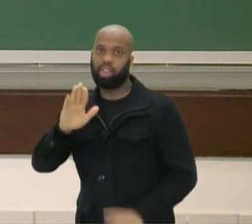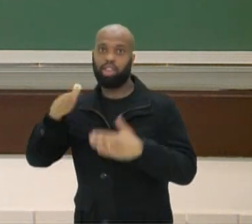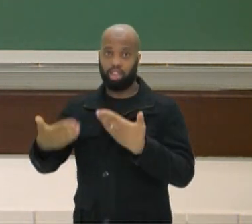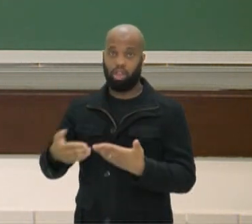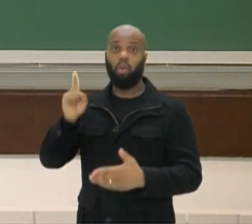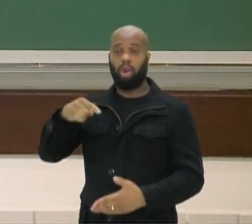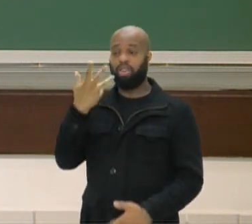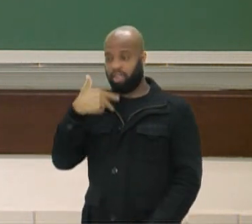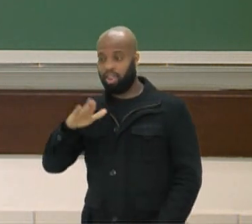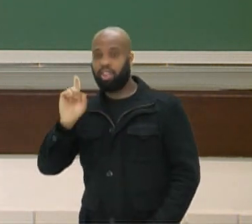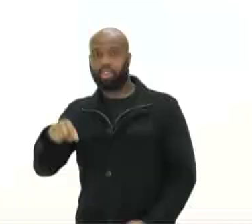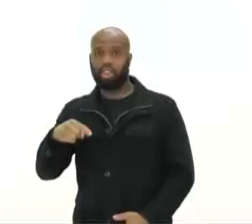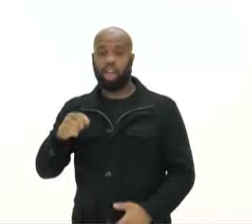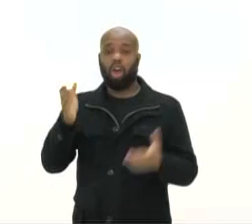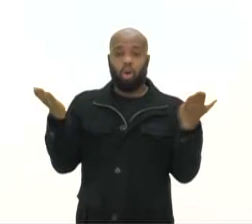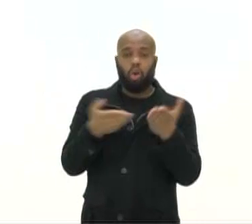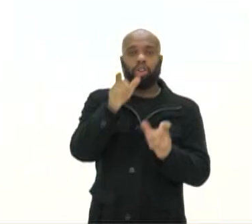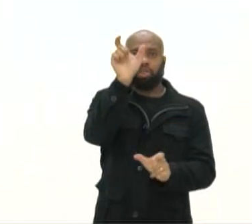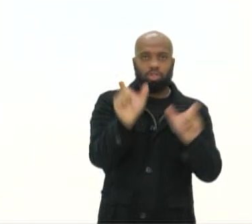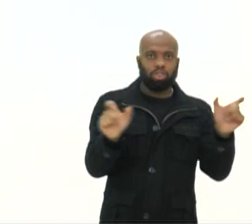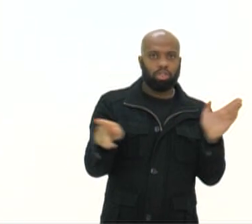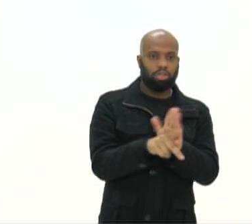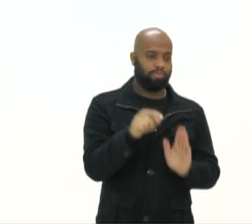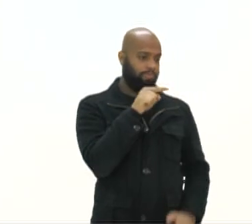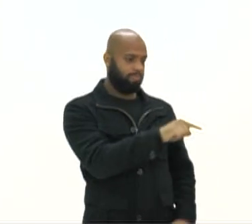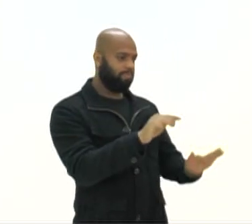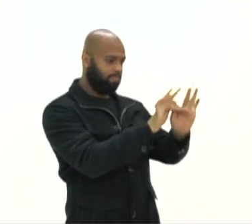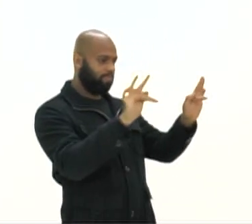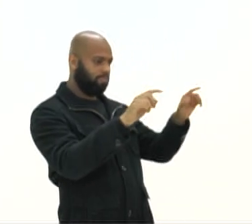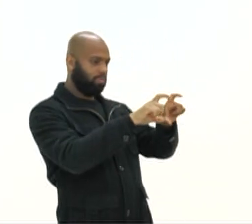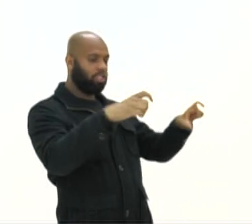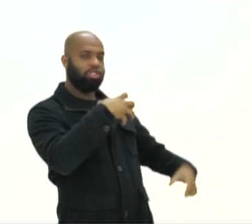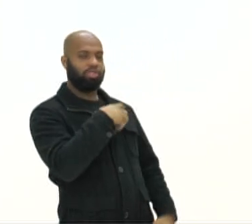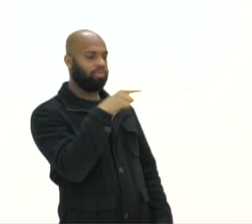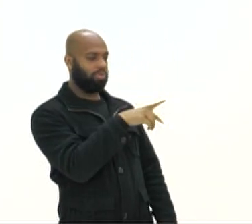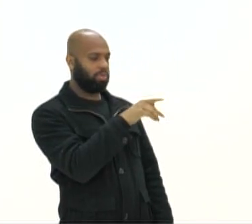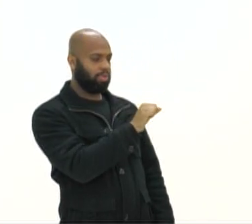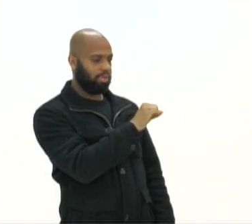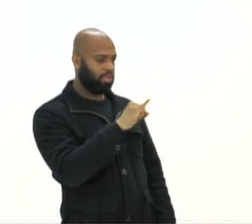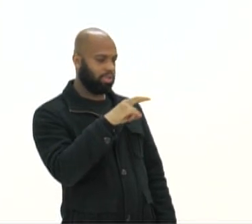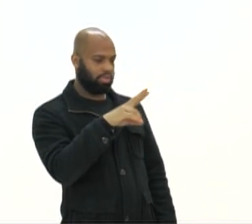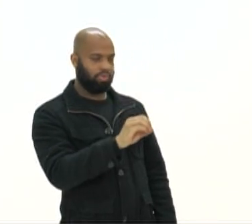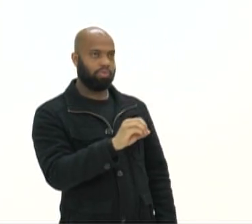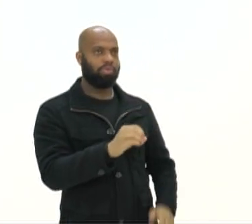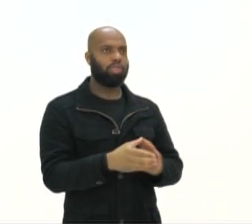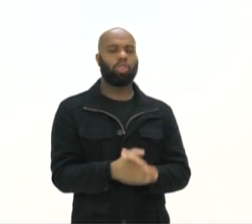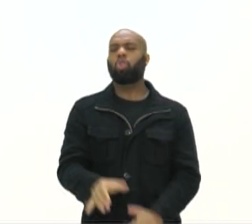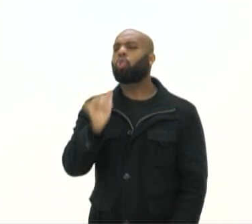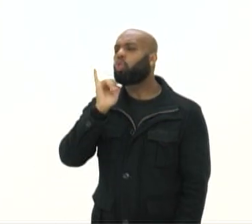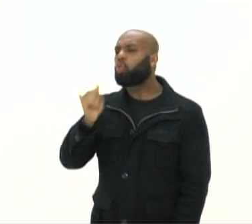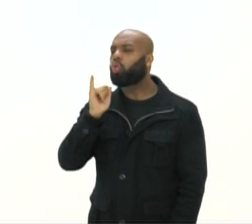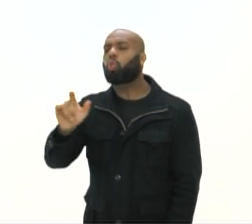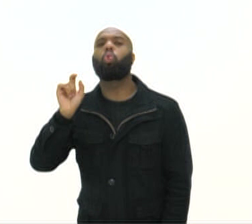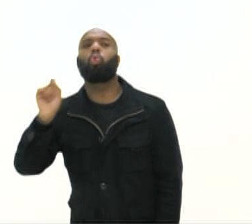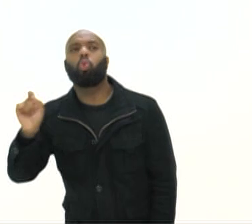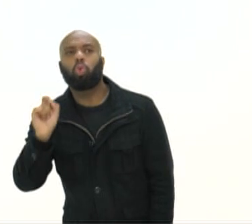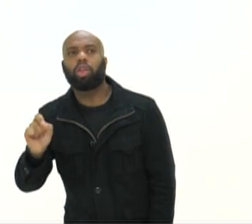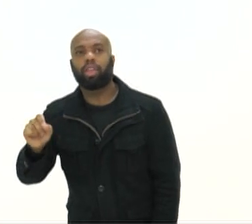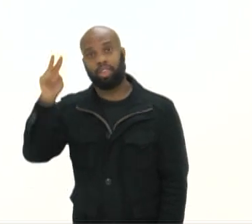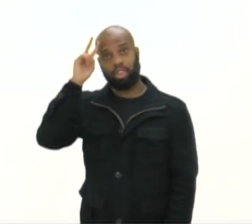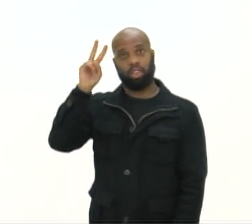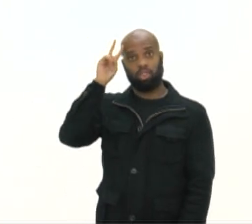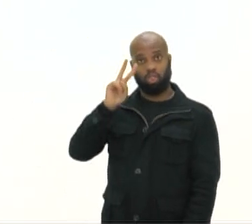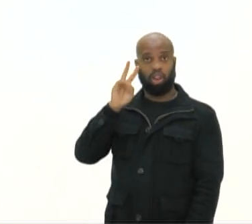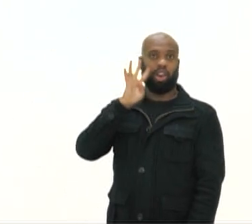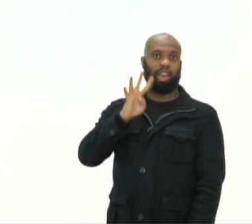frase passiva, ó. The kids are told nice stories by David. Conta o quê? Histórias